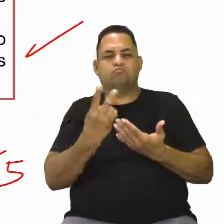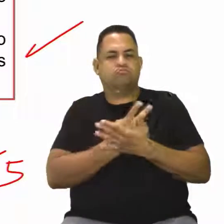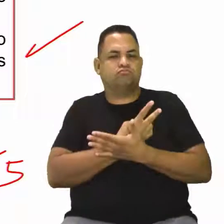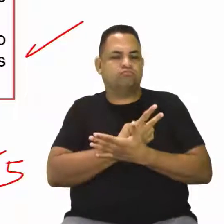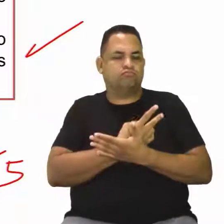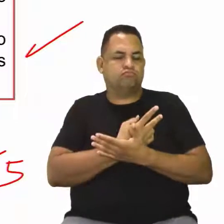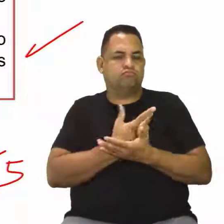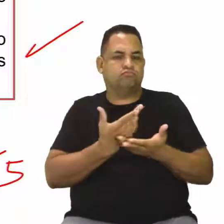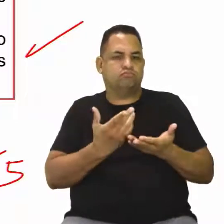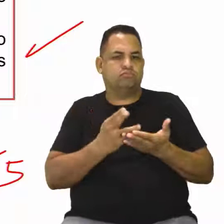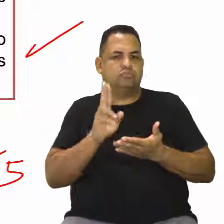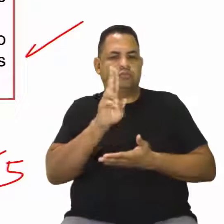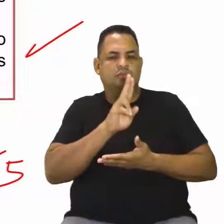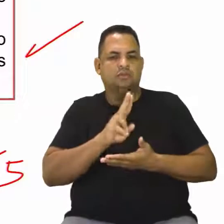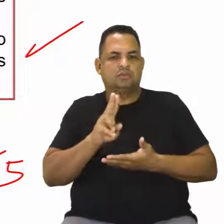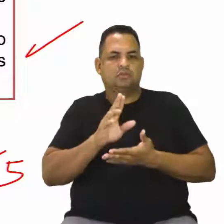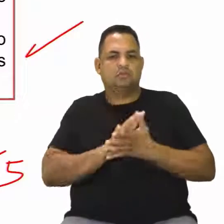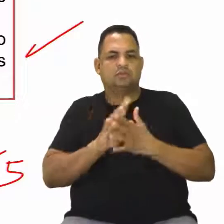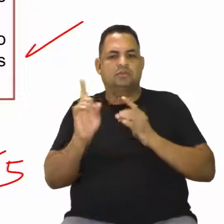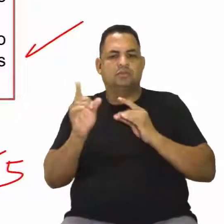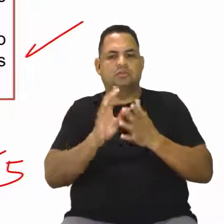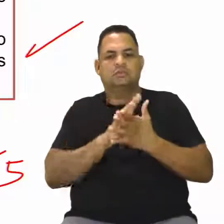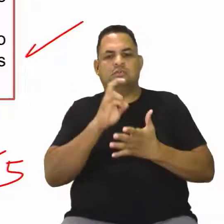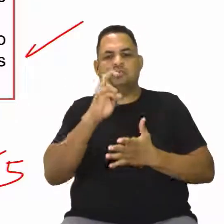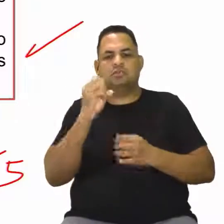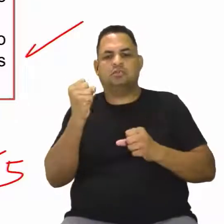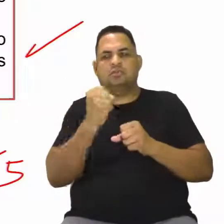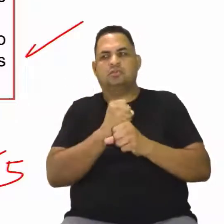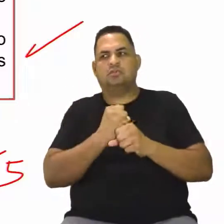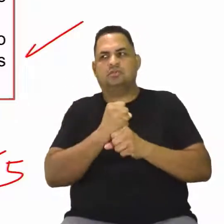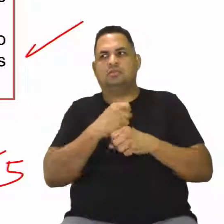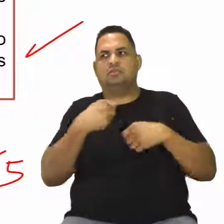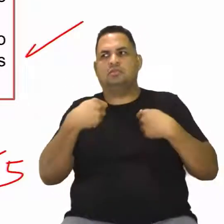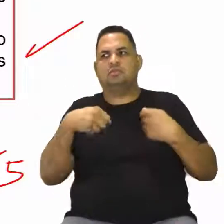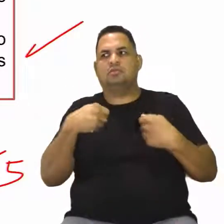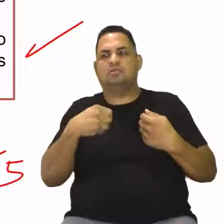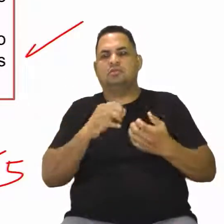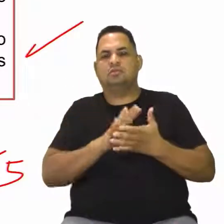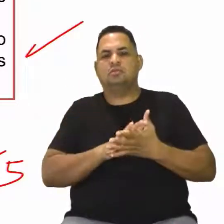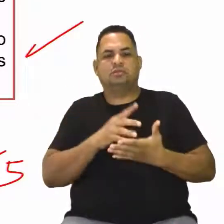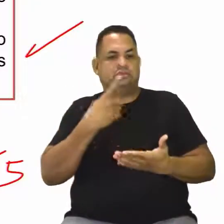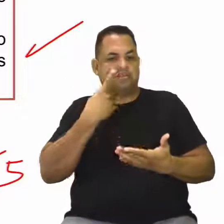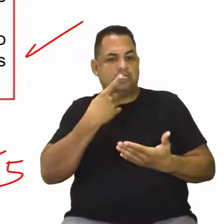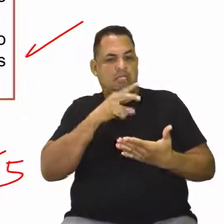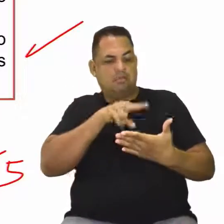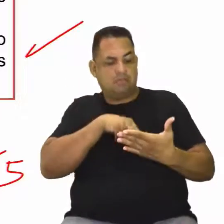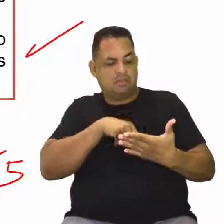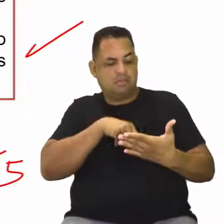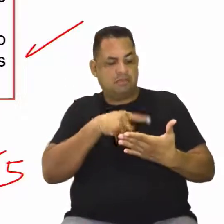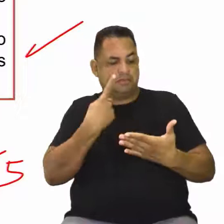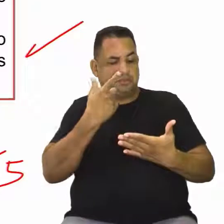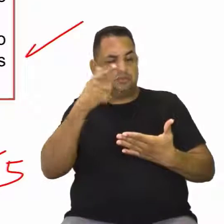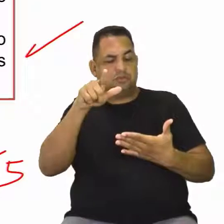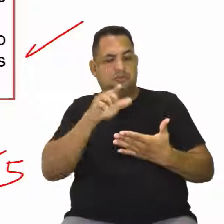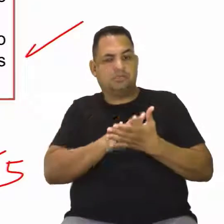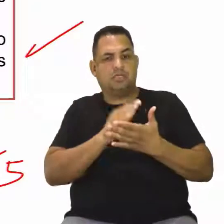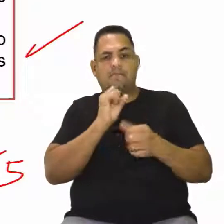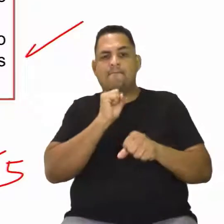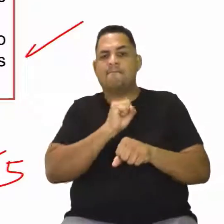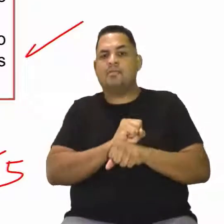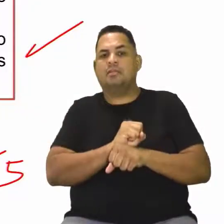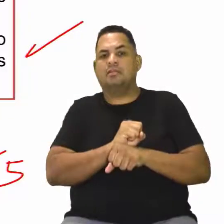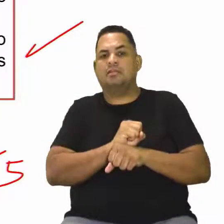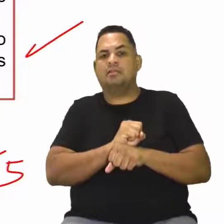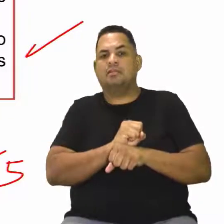eles, que a cada 5 anos deveria ser revista essa Constituição. E parou por ali.